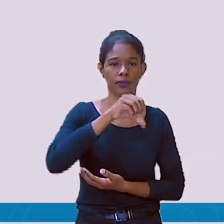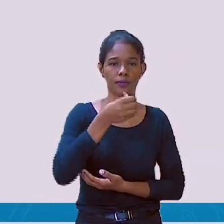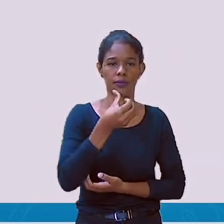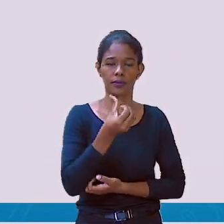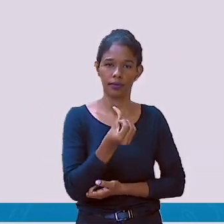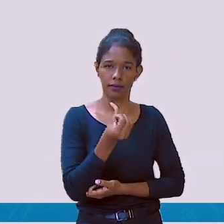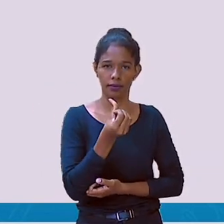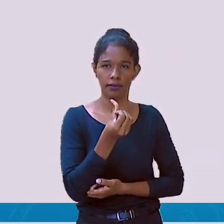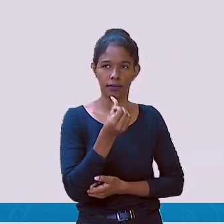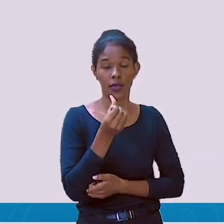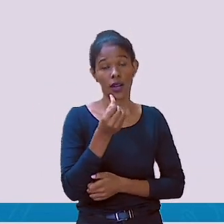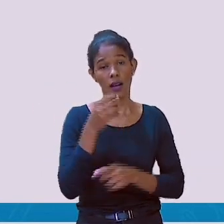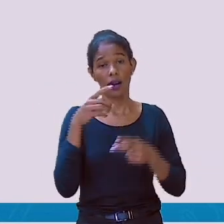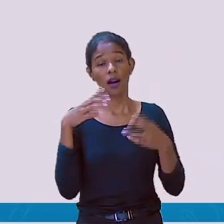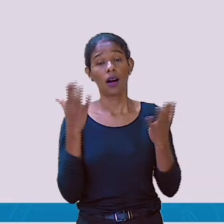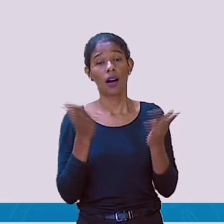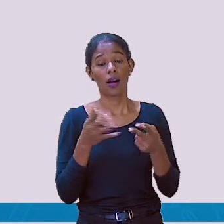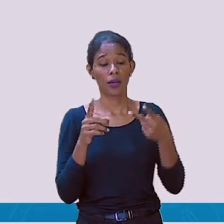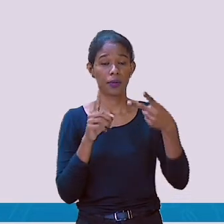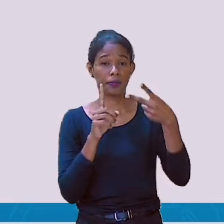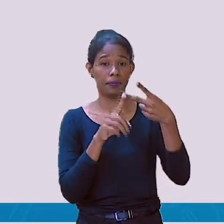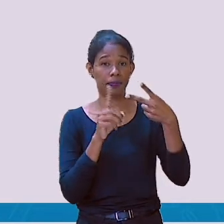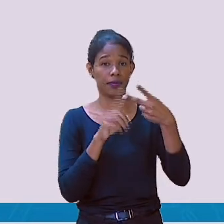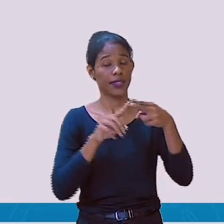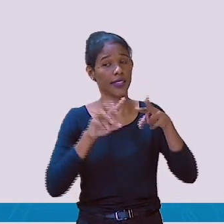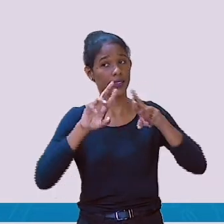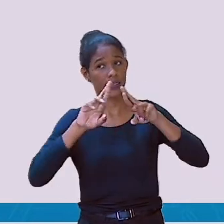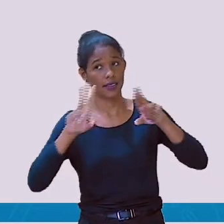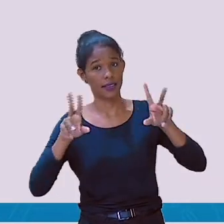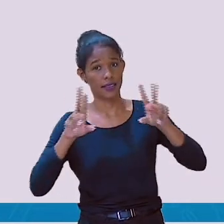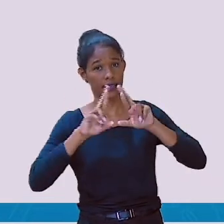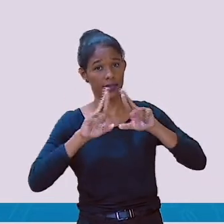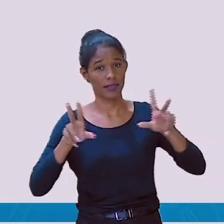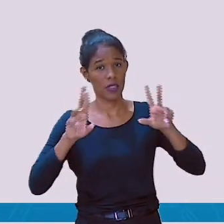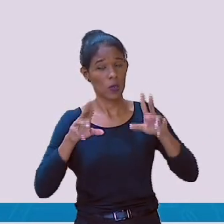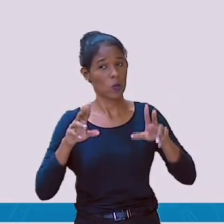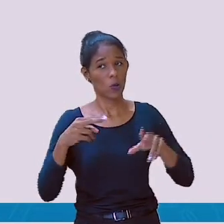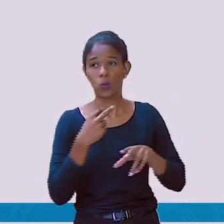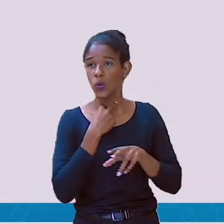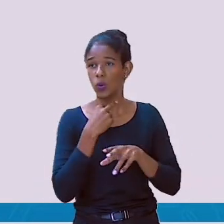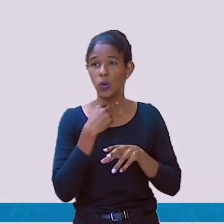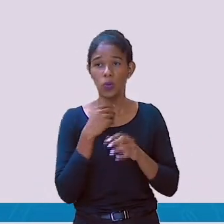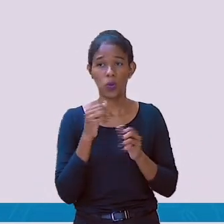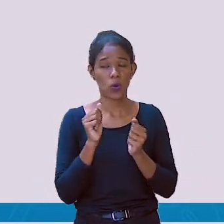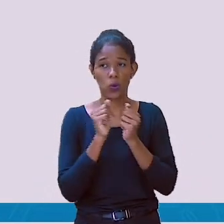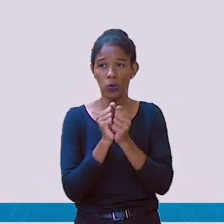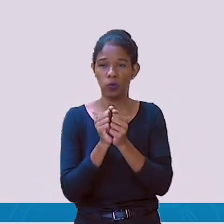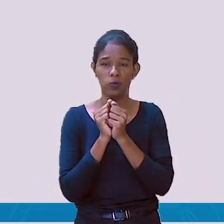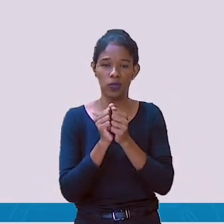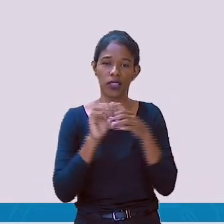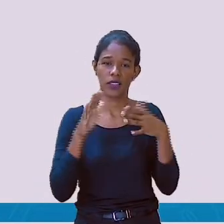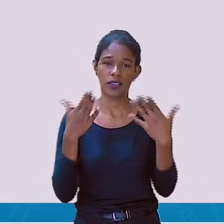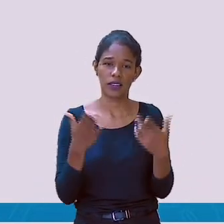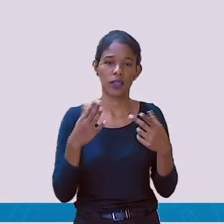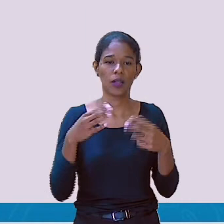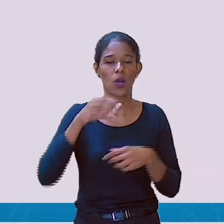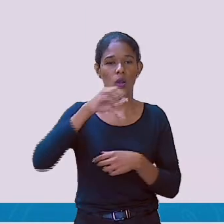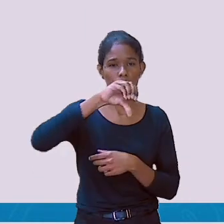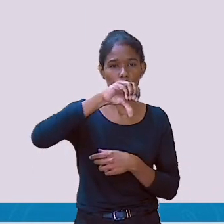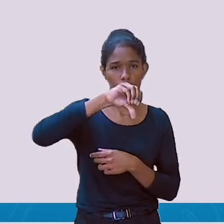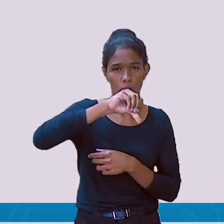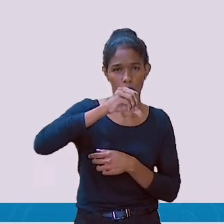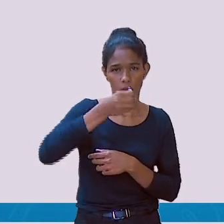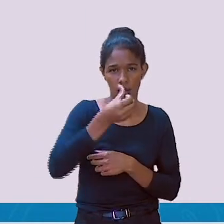Vejam que a parte literal é diferente, eu não posso nem juntar os expoentes, né? Então, vai ficar